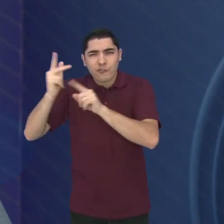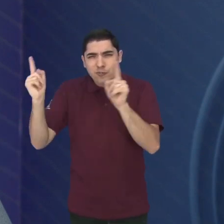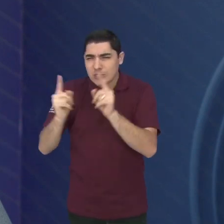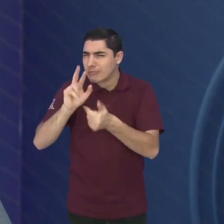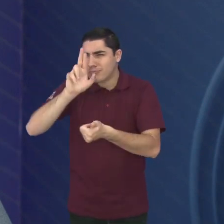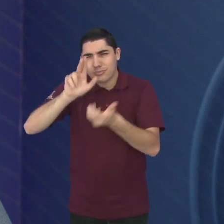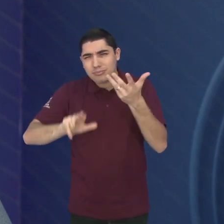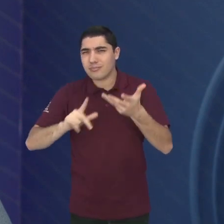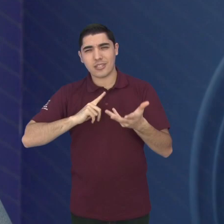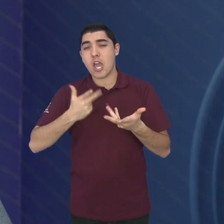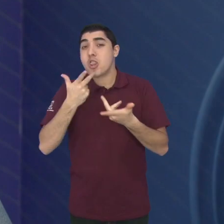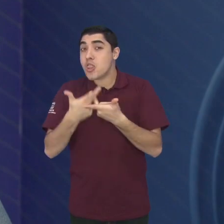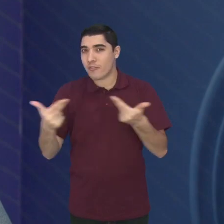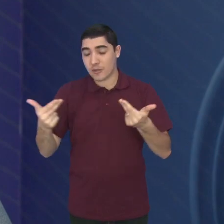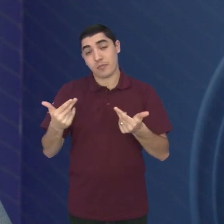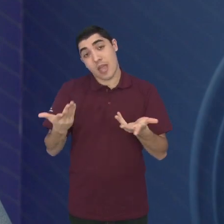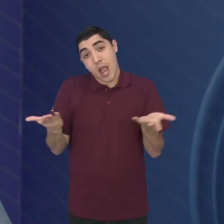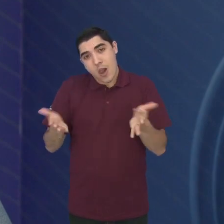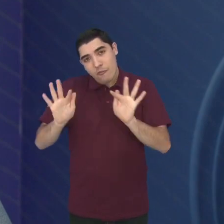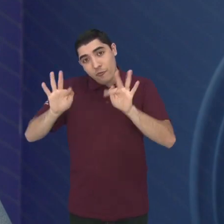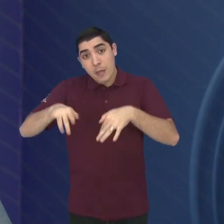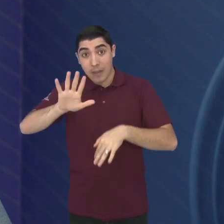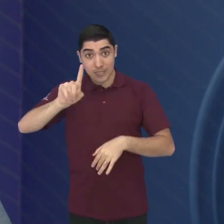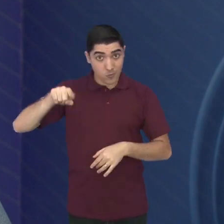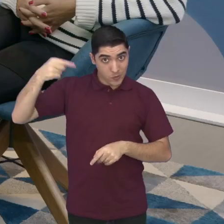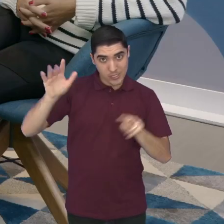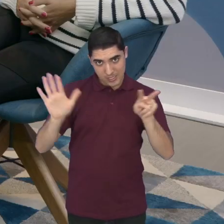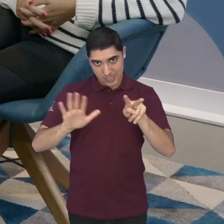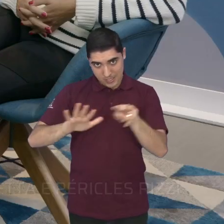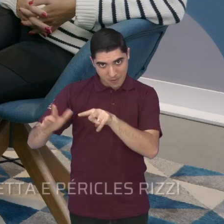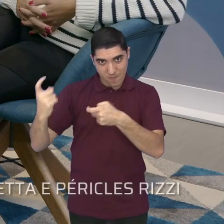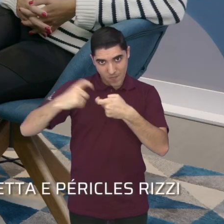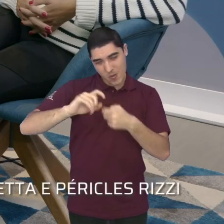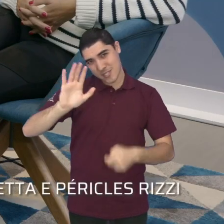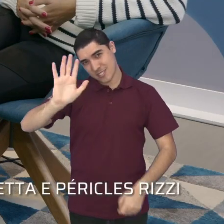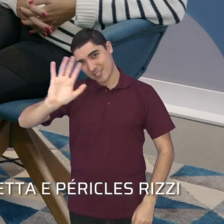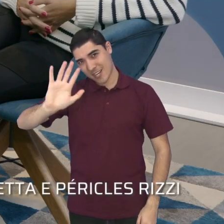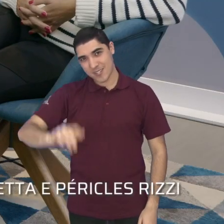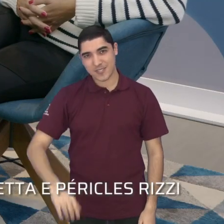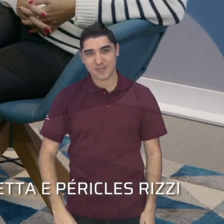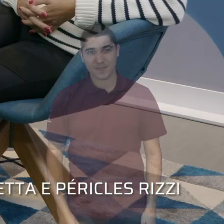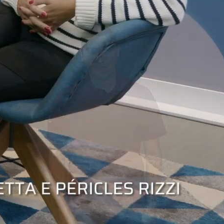que vêm por aí. Eu fico por aqui, mais semana que vem, tô de volta. Até mais!